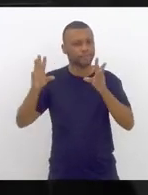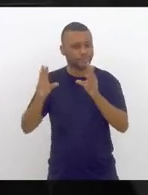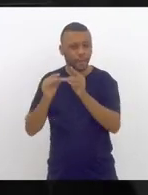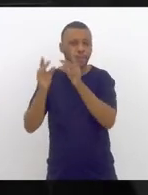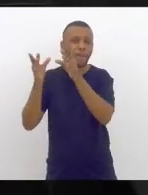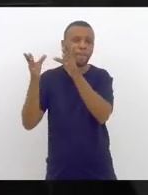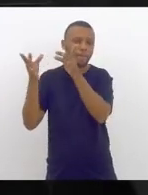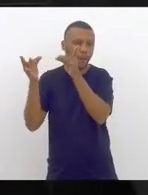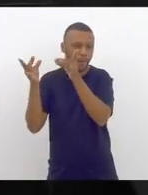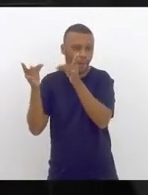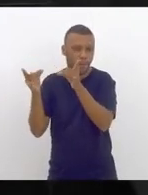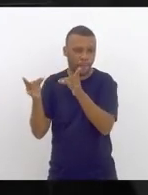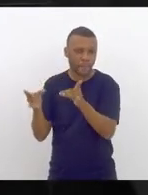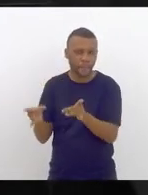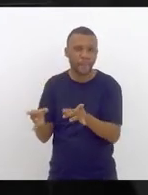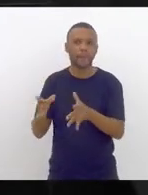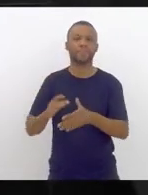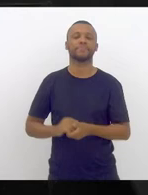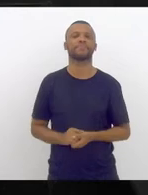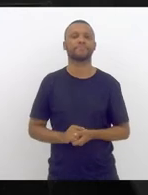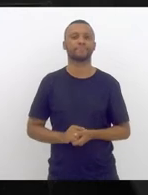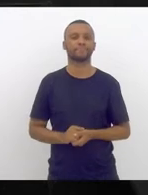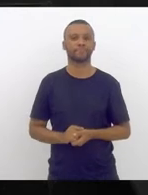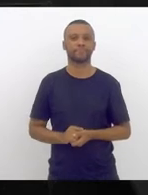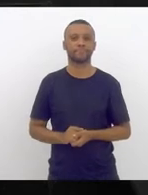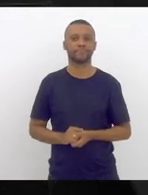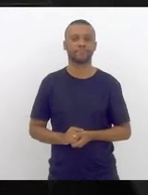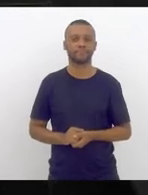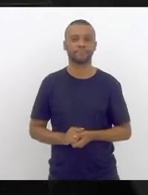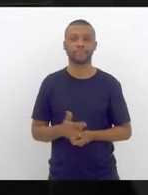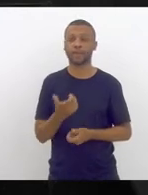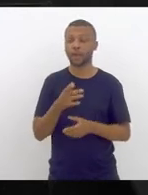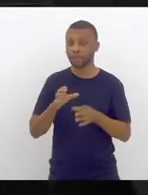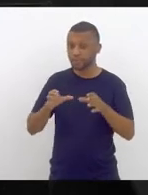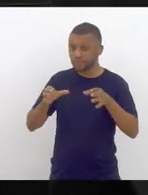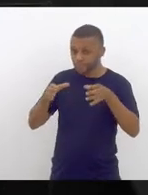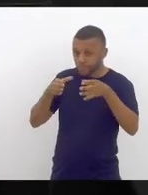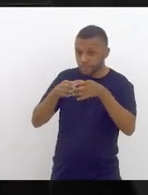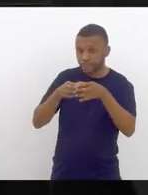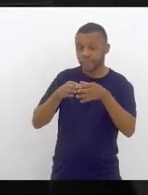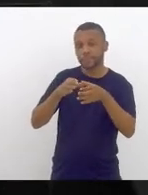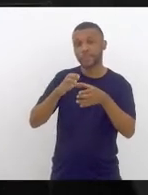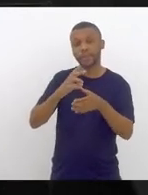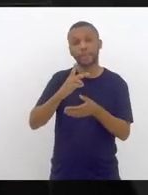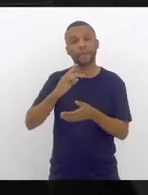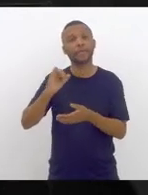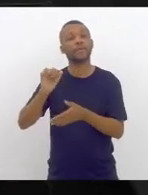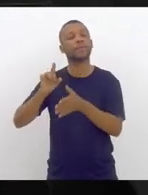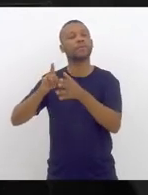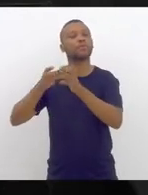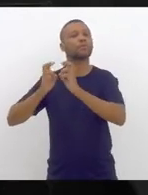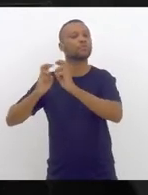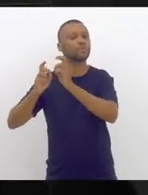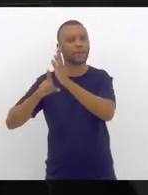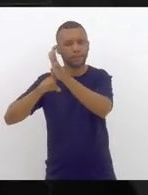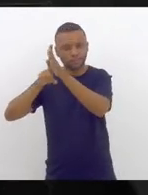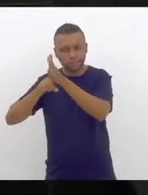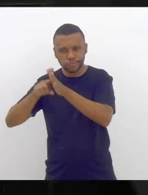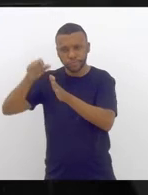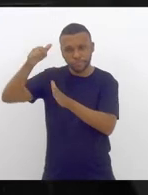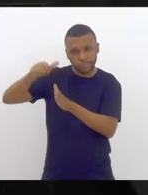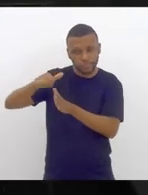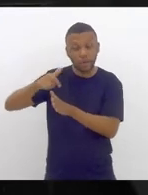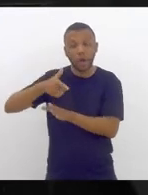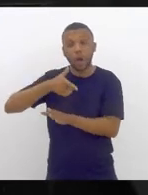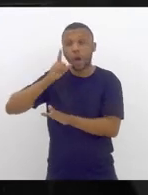detalhamento a conclusão dos trabalhos da CPI dos trens do dia de ontem Ontem nós